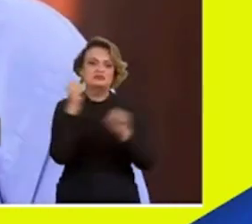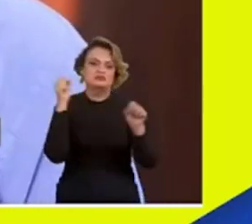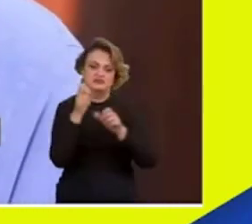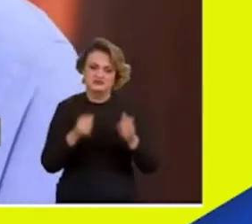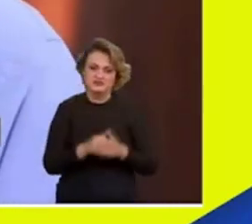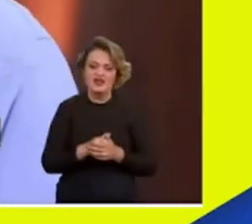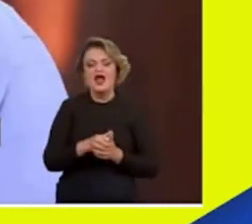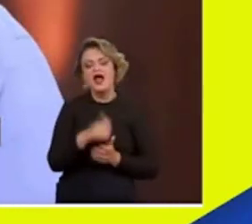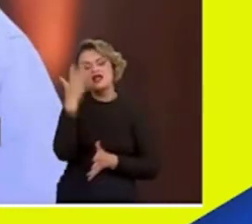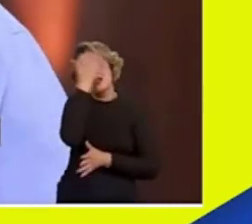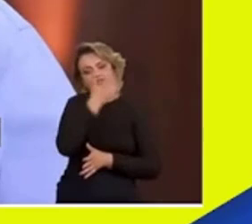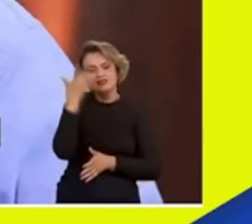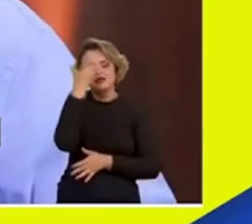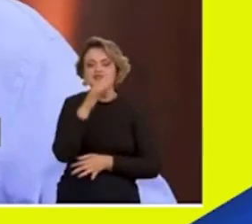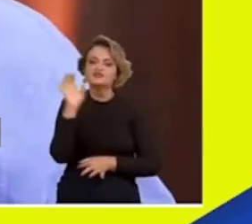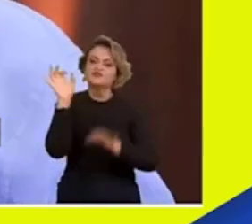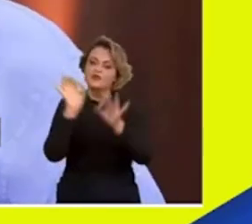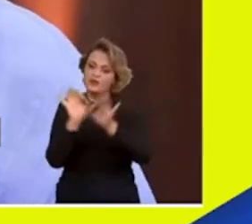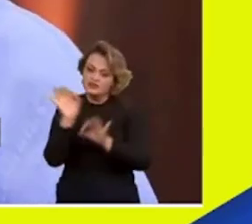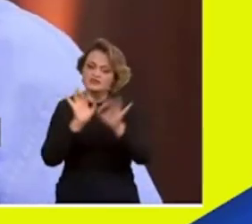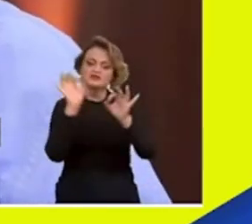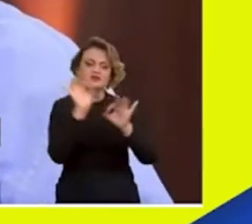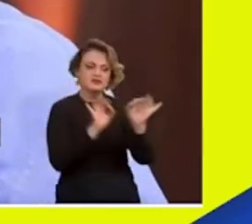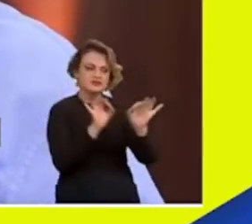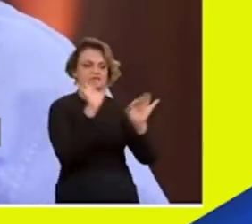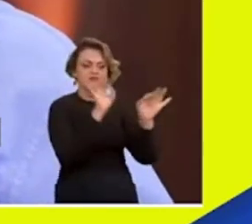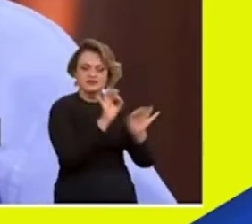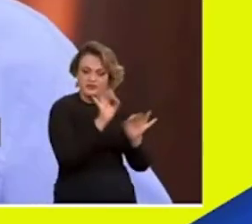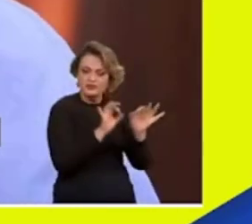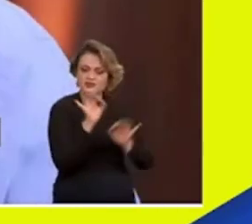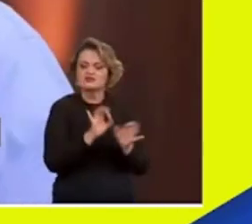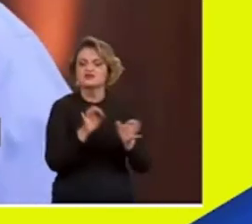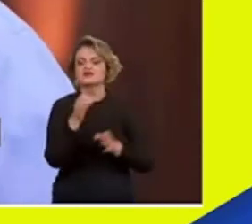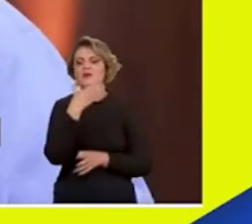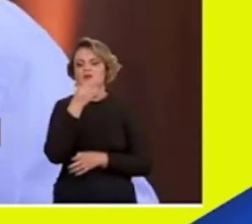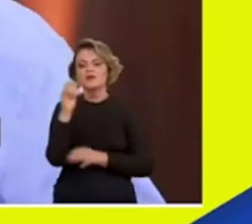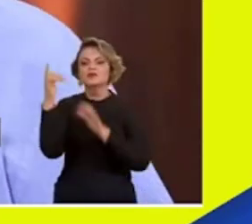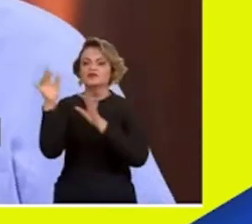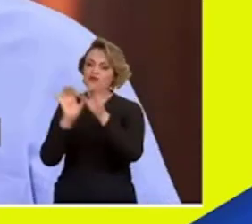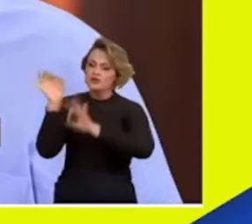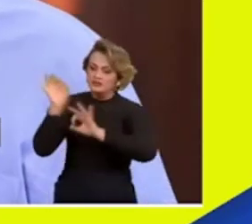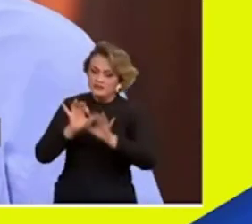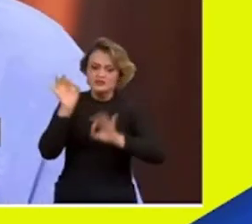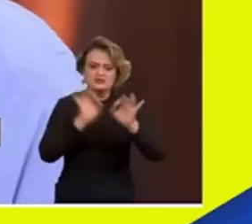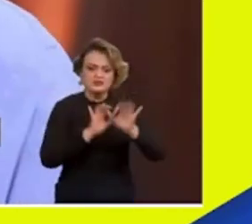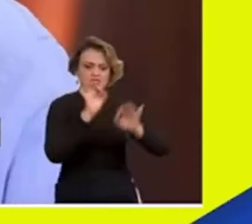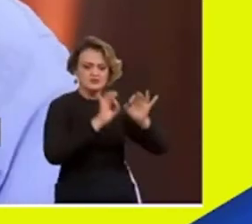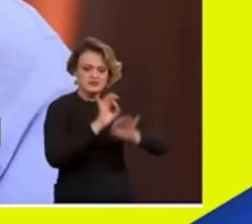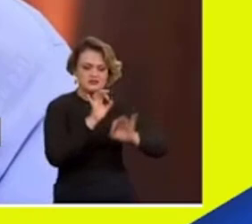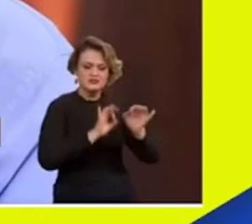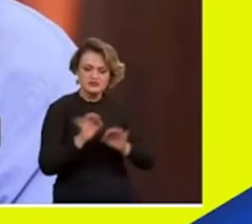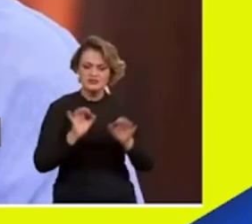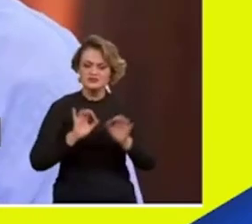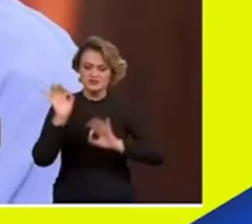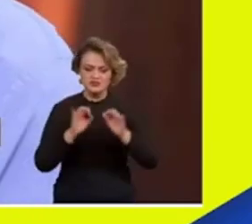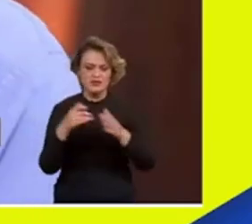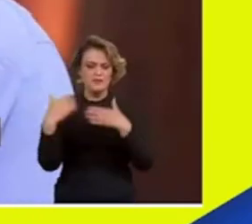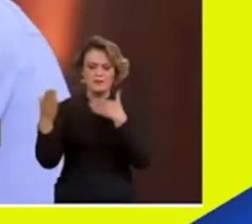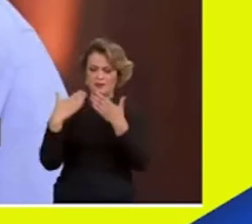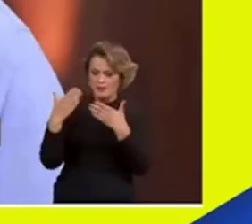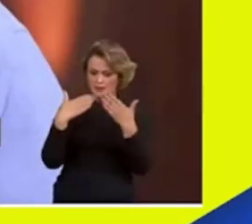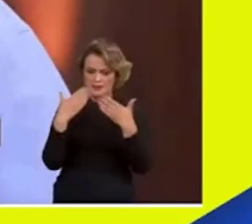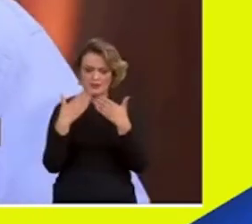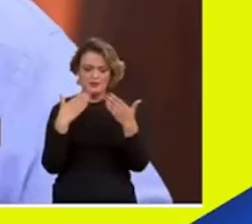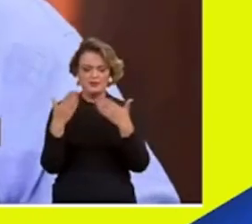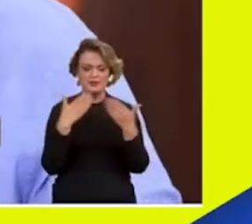o Crispiniano, o companheiro Guimarães, o companheiro Jacques Wagner, o companheiro Padilha, foram conversando ali, conversando ali, tem uma coisa